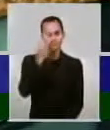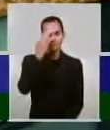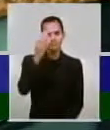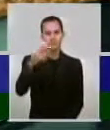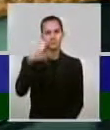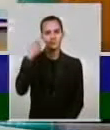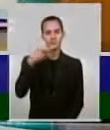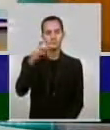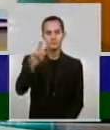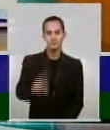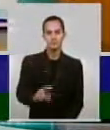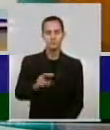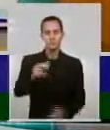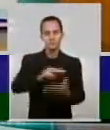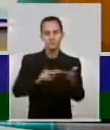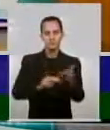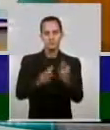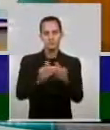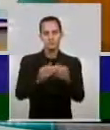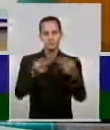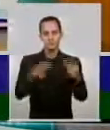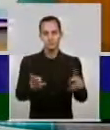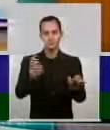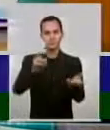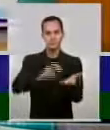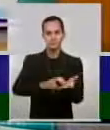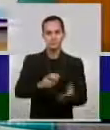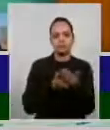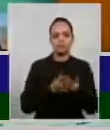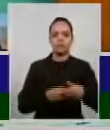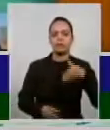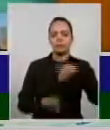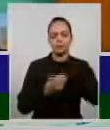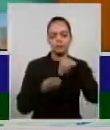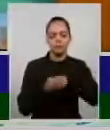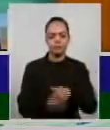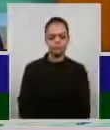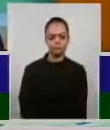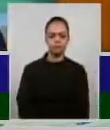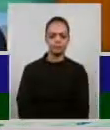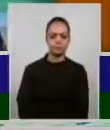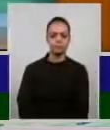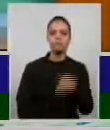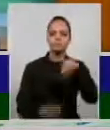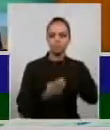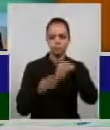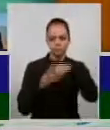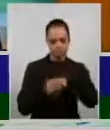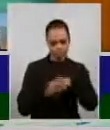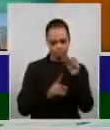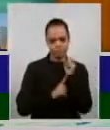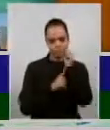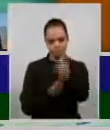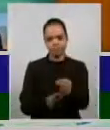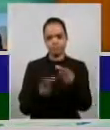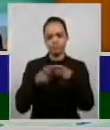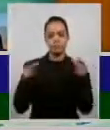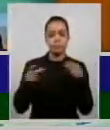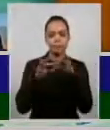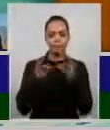Obrigado, vereador Rod, pela leitura dos requerimentos nesta manhã. Votação. A votação é